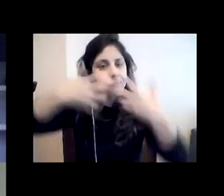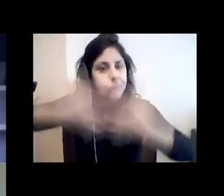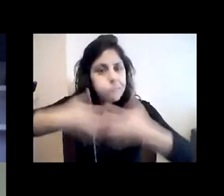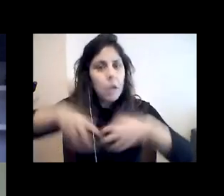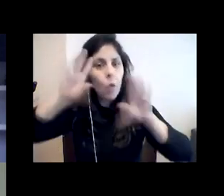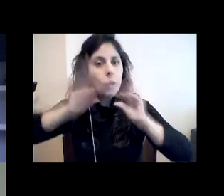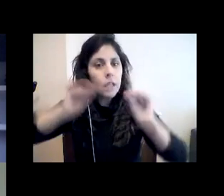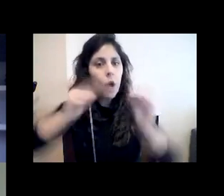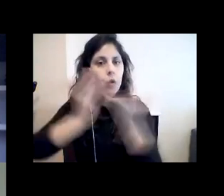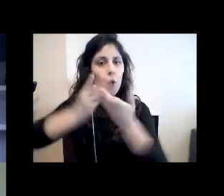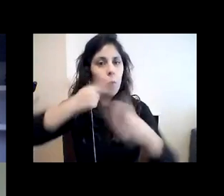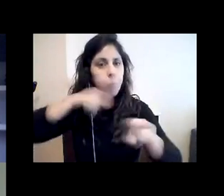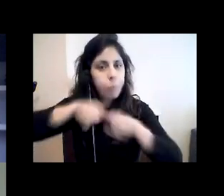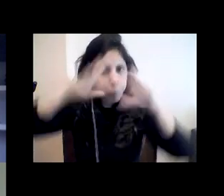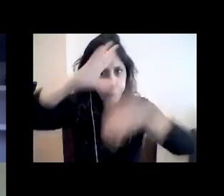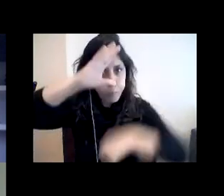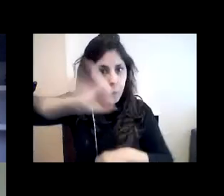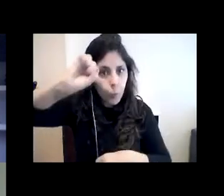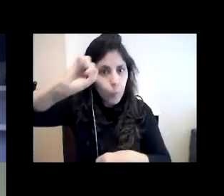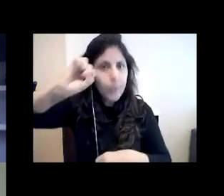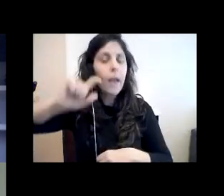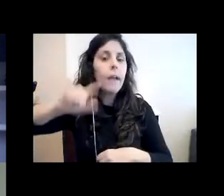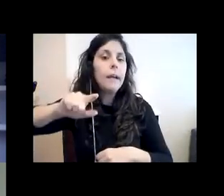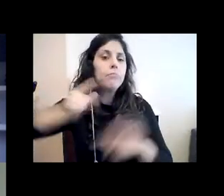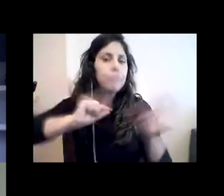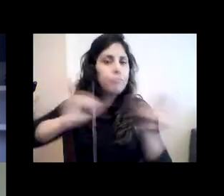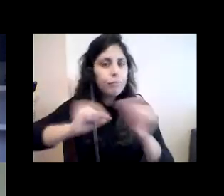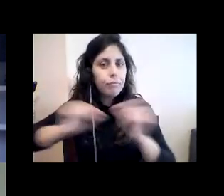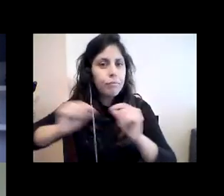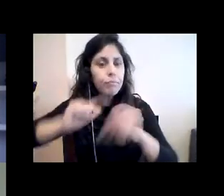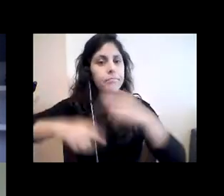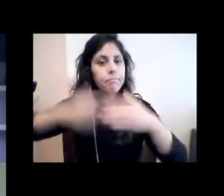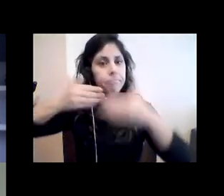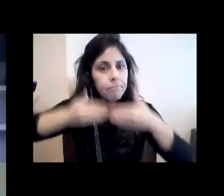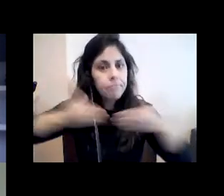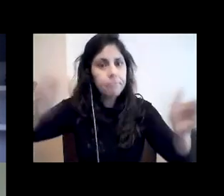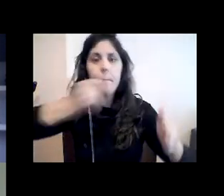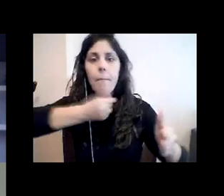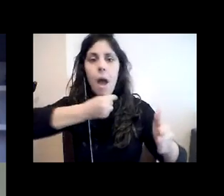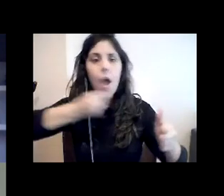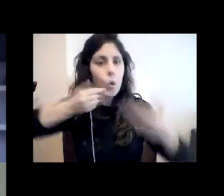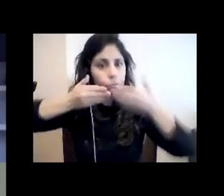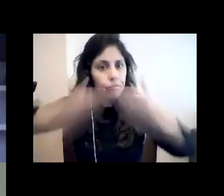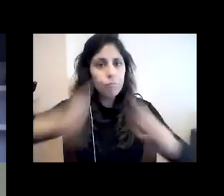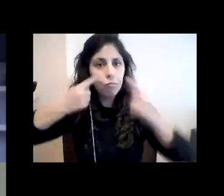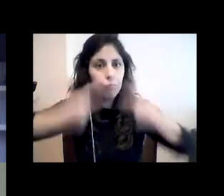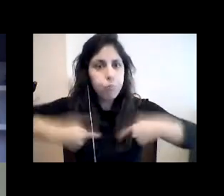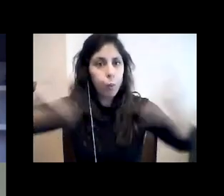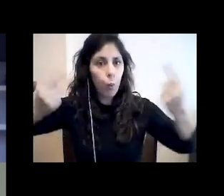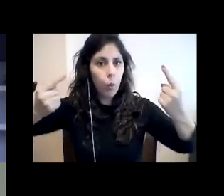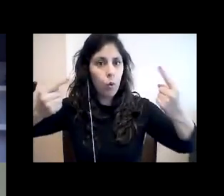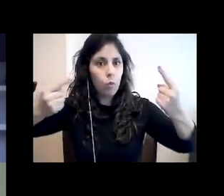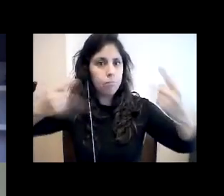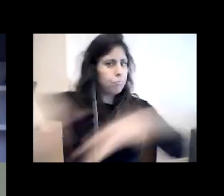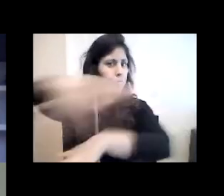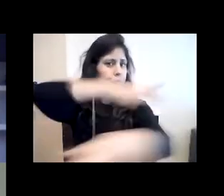pública entre si. Depois, a partir de maio, abrimos ao público, aos aderentes em geral e ao público também